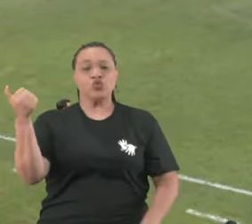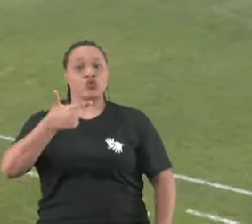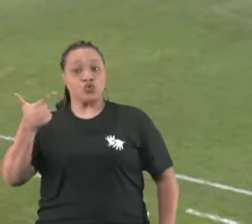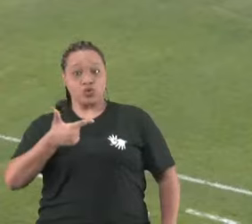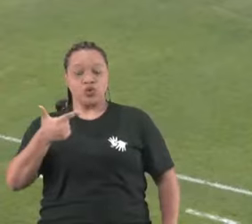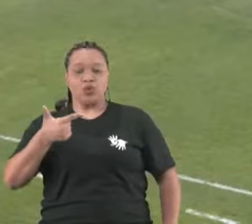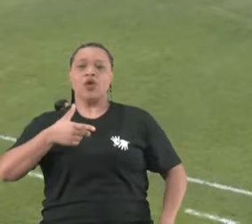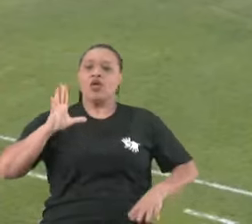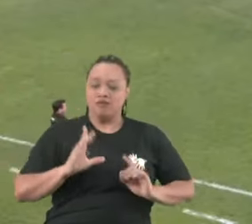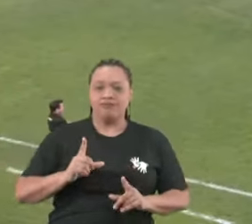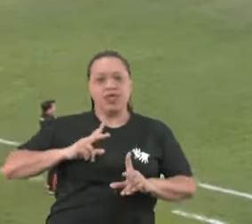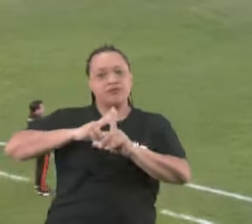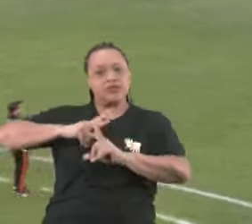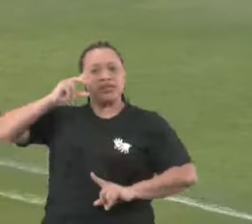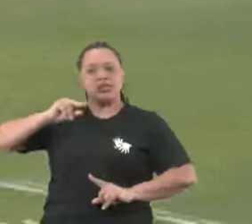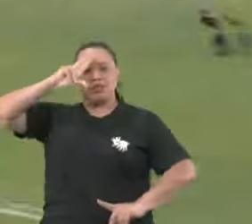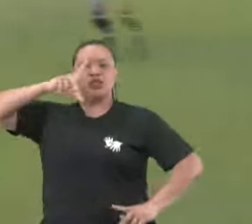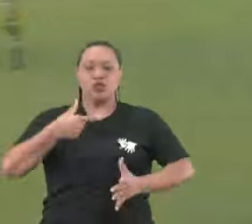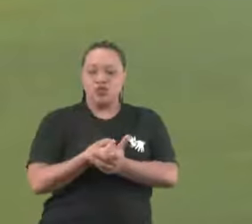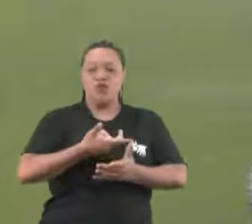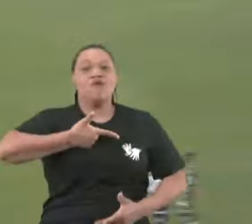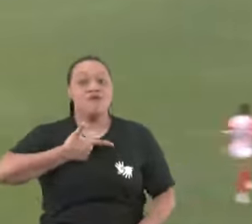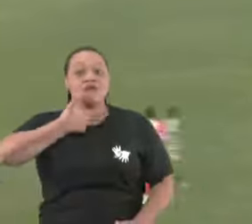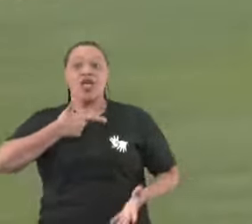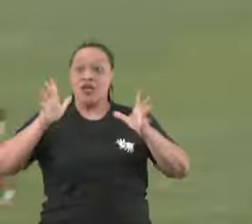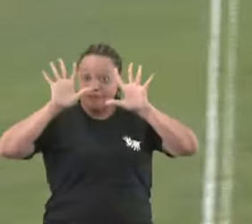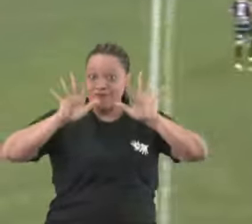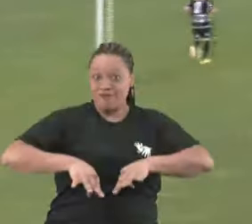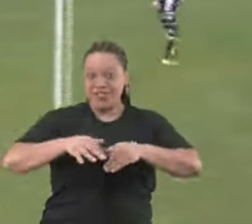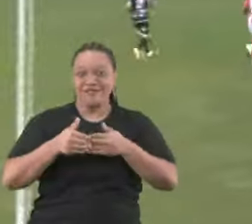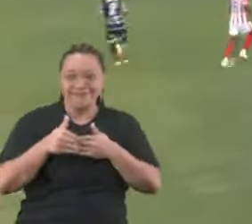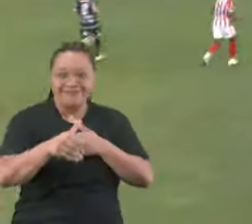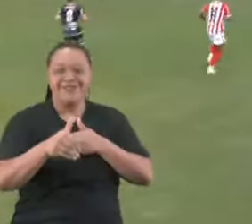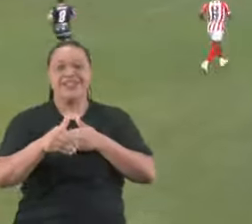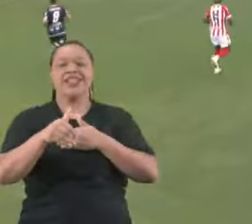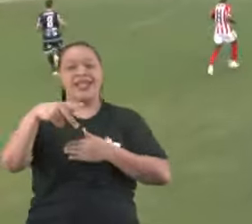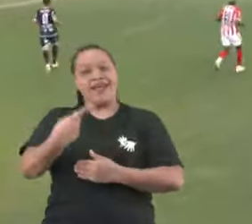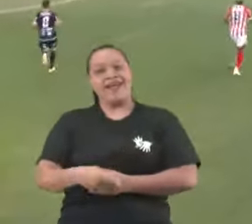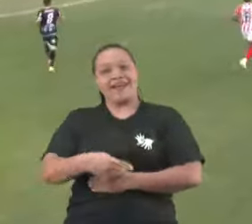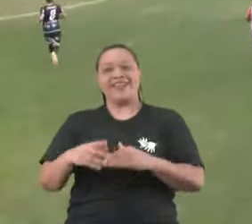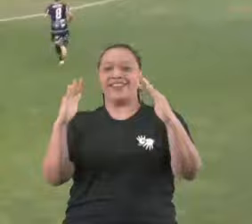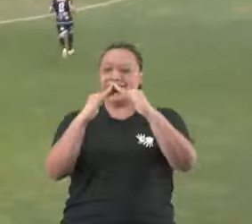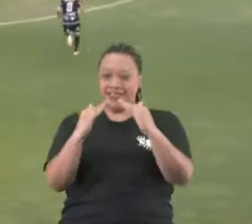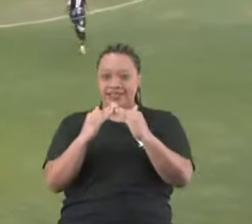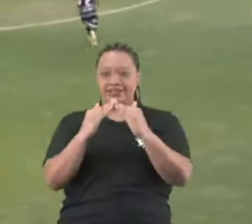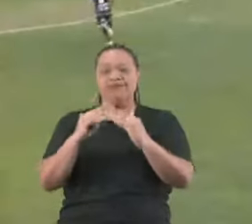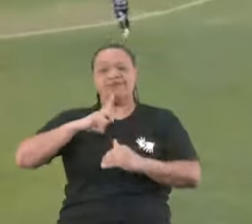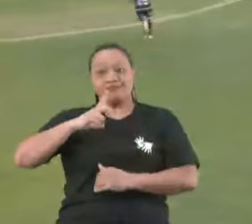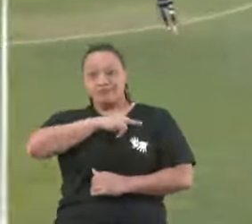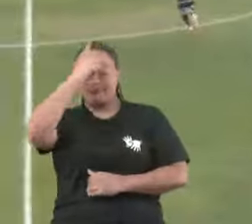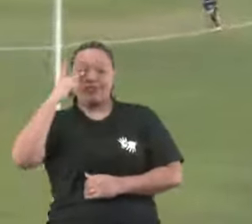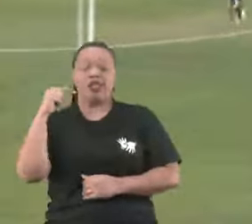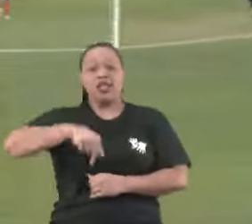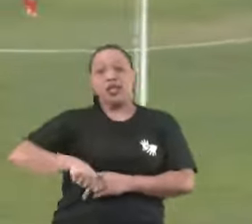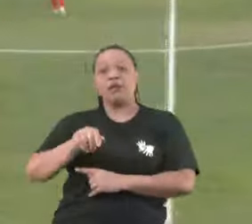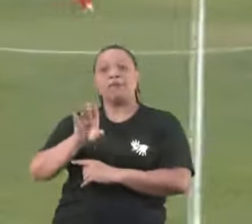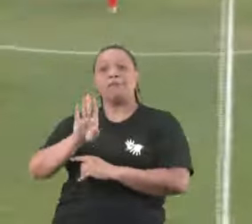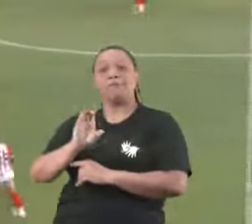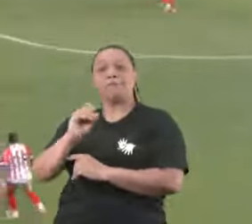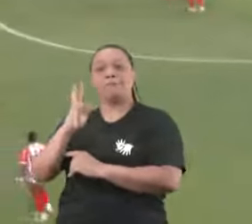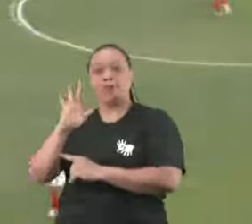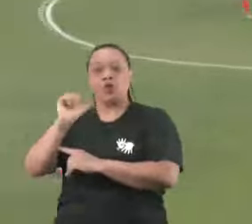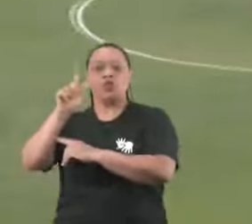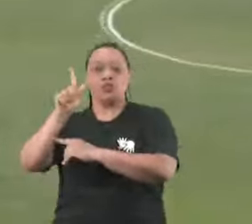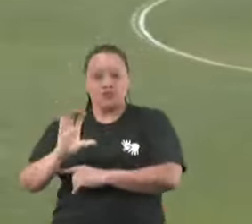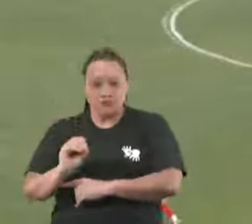lugar e vai decidir uma das vagas na semifinal do Regional em casa. O adversário será o Botafogo da Paraíba. O jogo